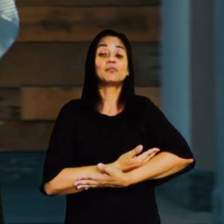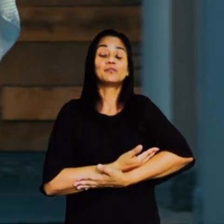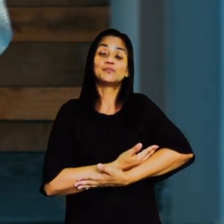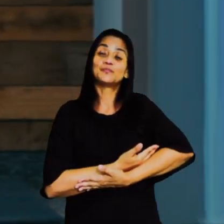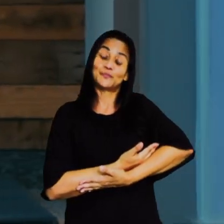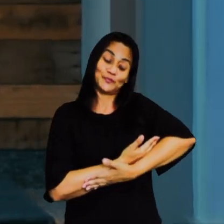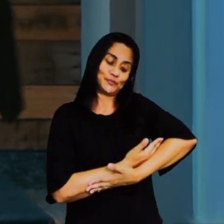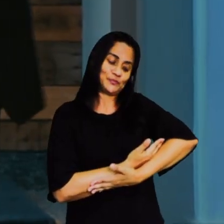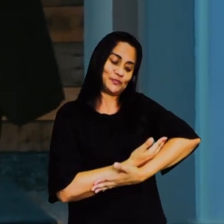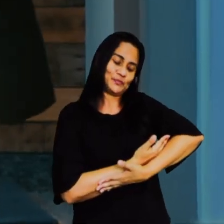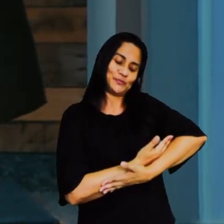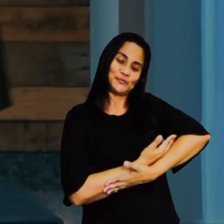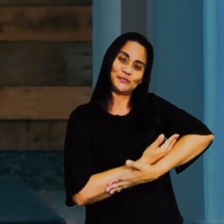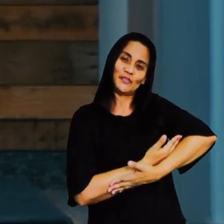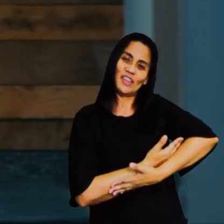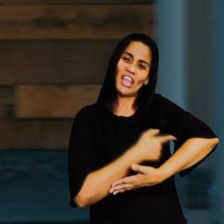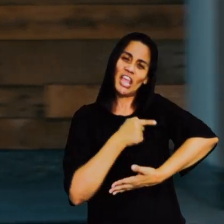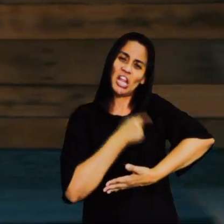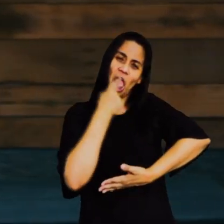ele sai chorando,